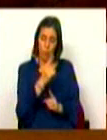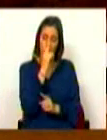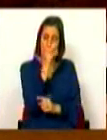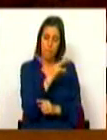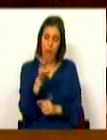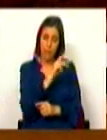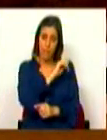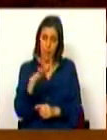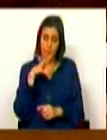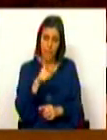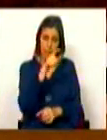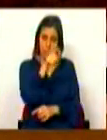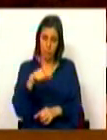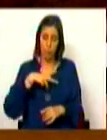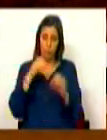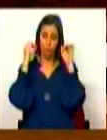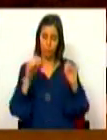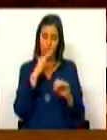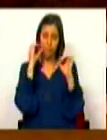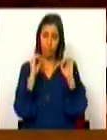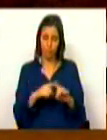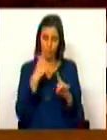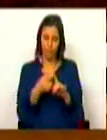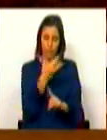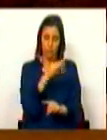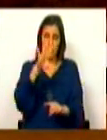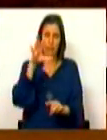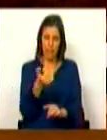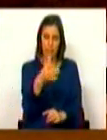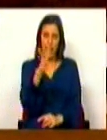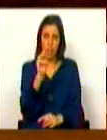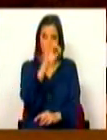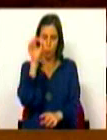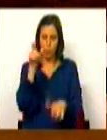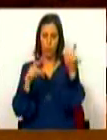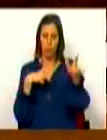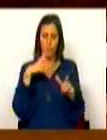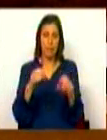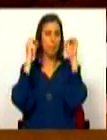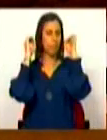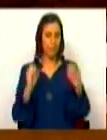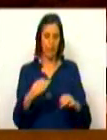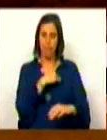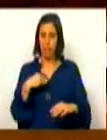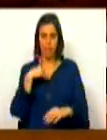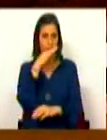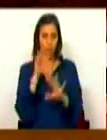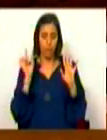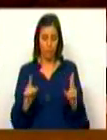milhão e 300 mil portugueses sem médico de família em 2015. 13% dos portugueses sem acesso a médico de